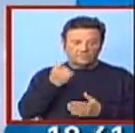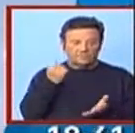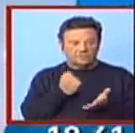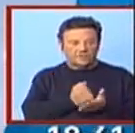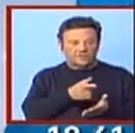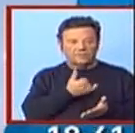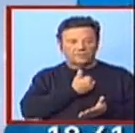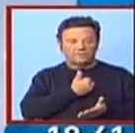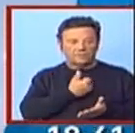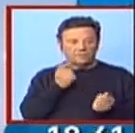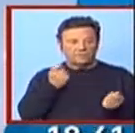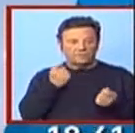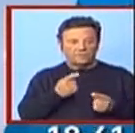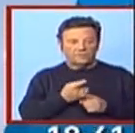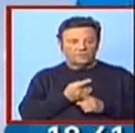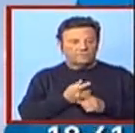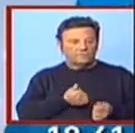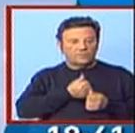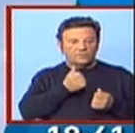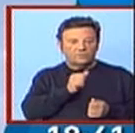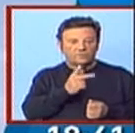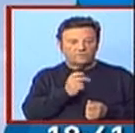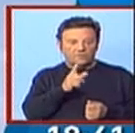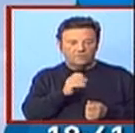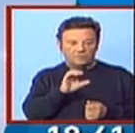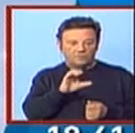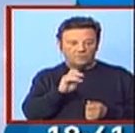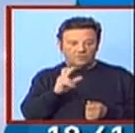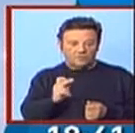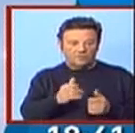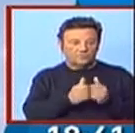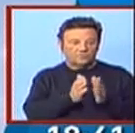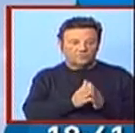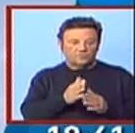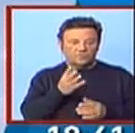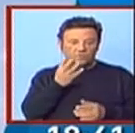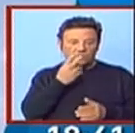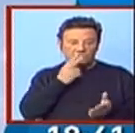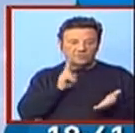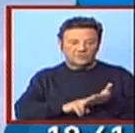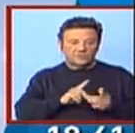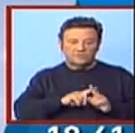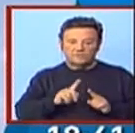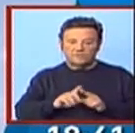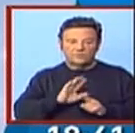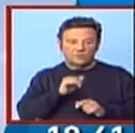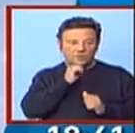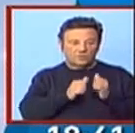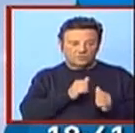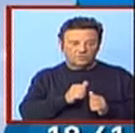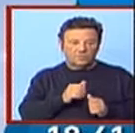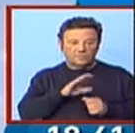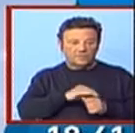para identificar e promover os melhores produtos do Val do Coa. No total, são quatro selos que diferem apenas nas cores,